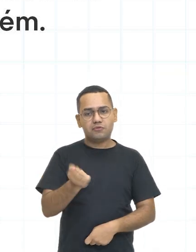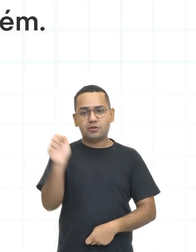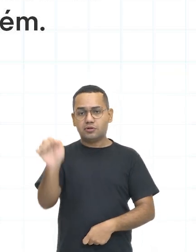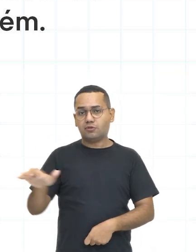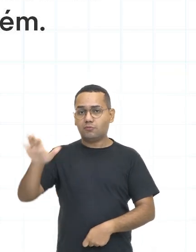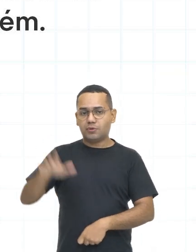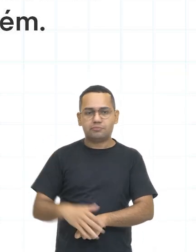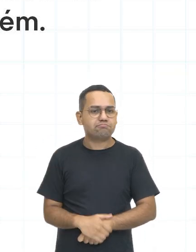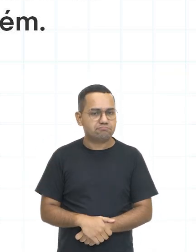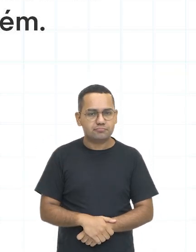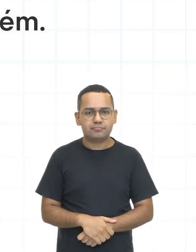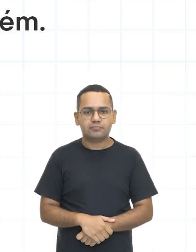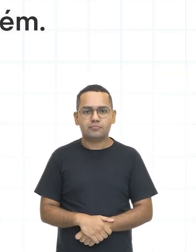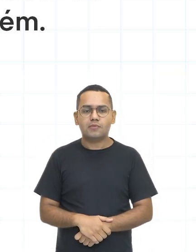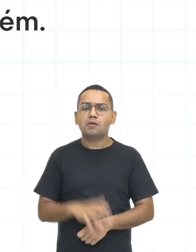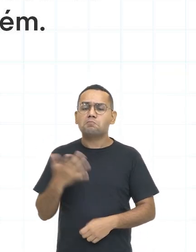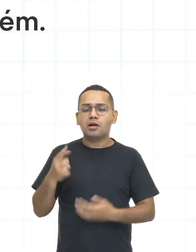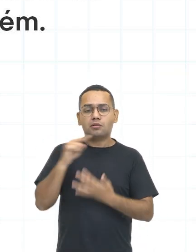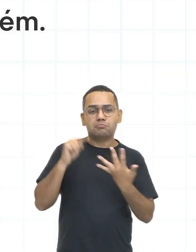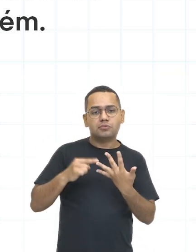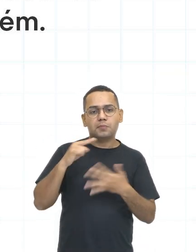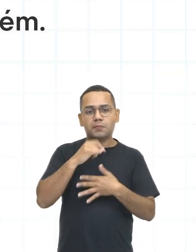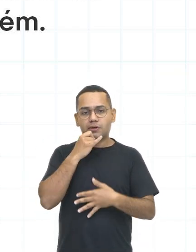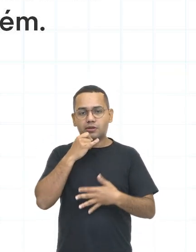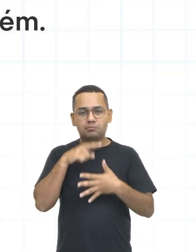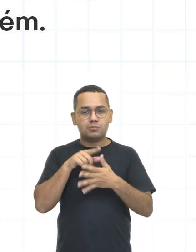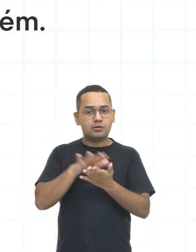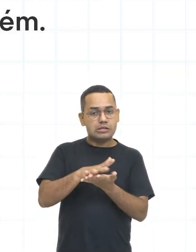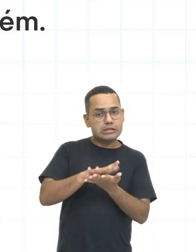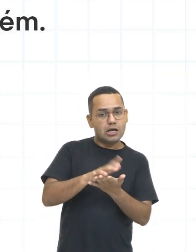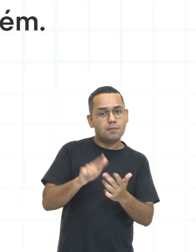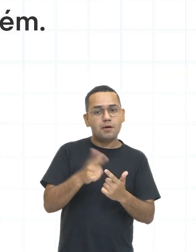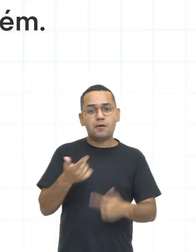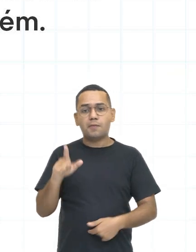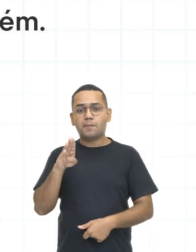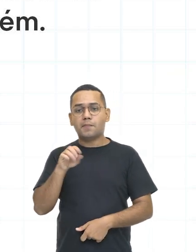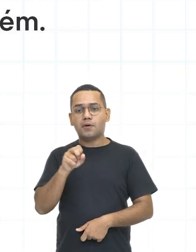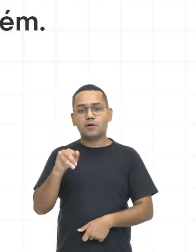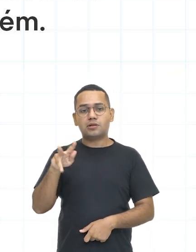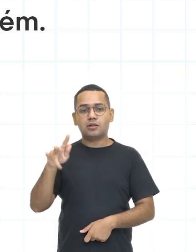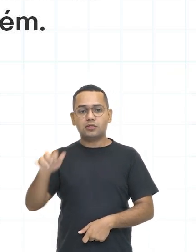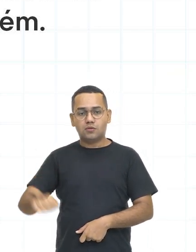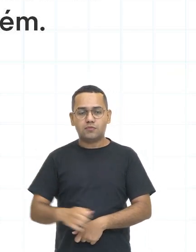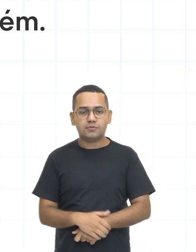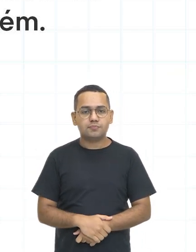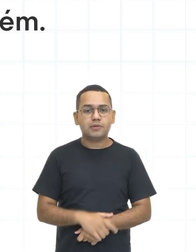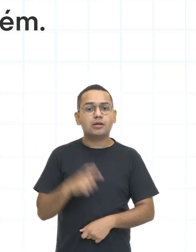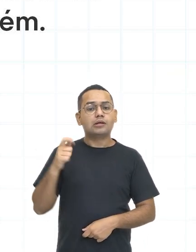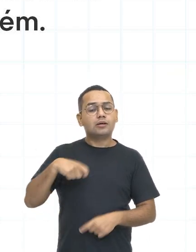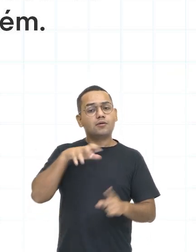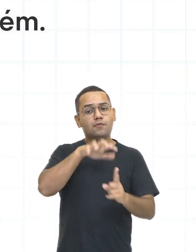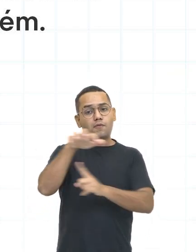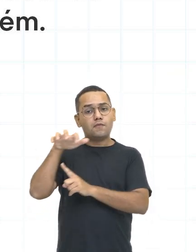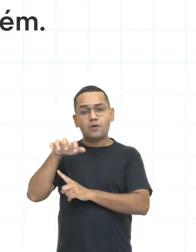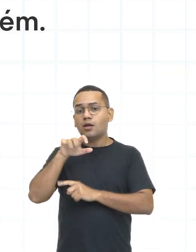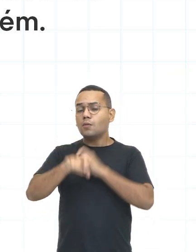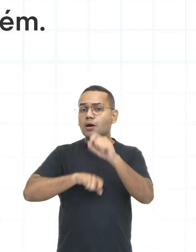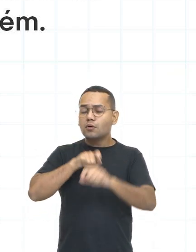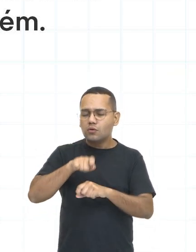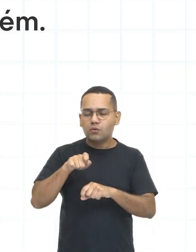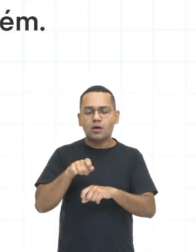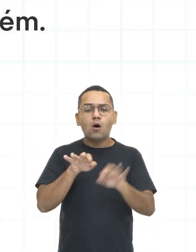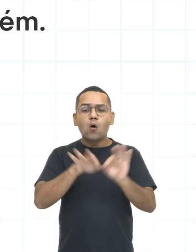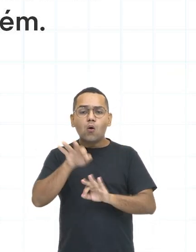indígenas, africanas e europeias. Gêneros como o samba e a própria bossa nova